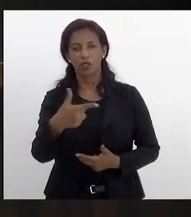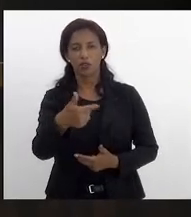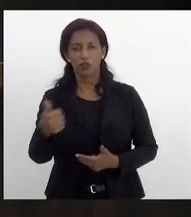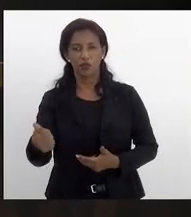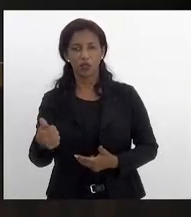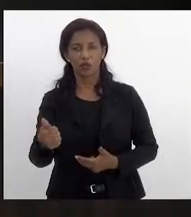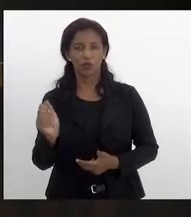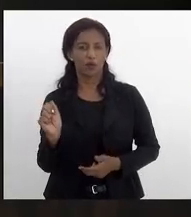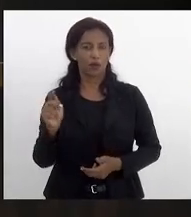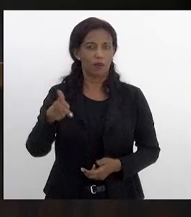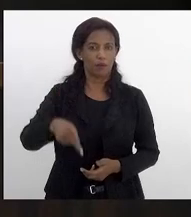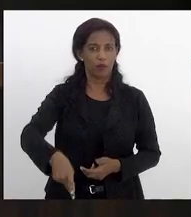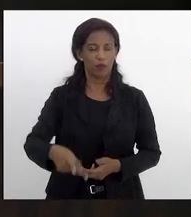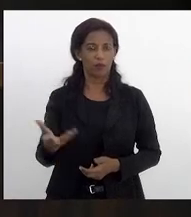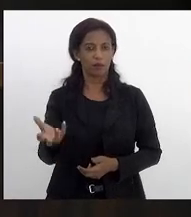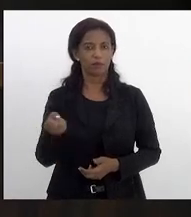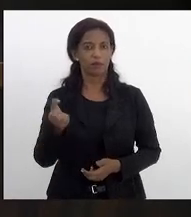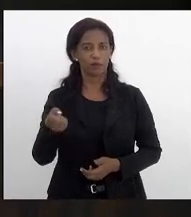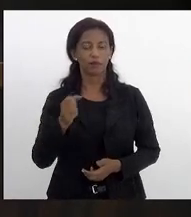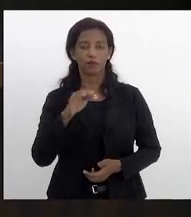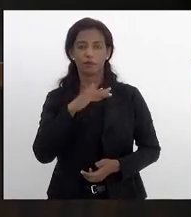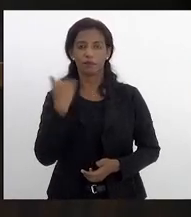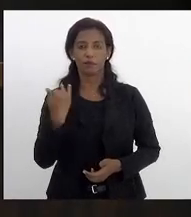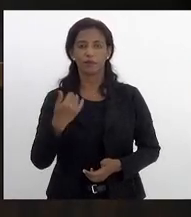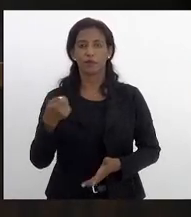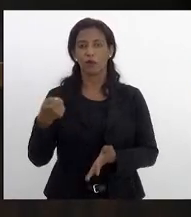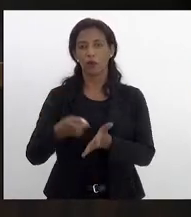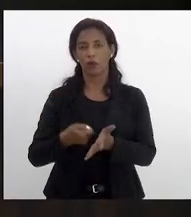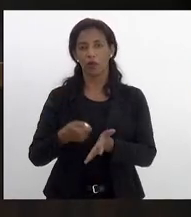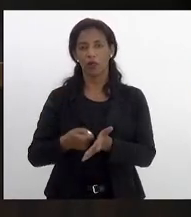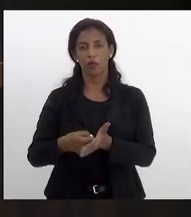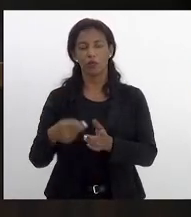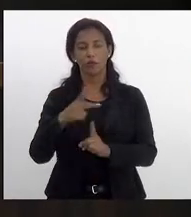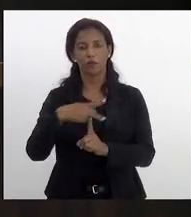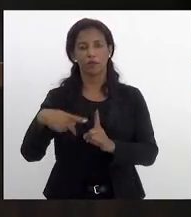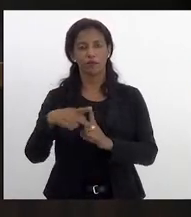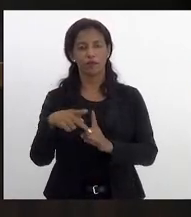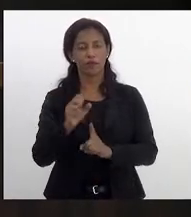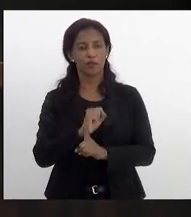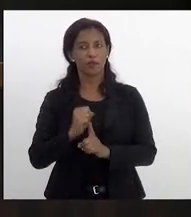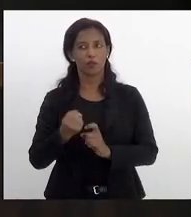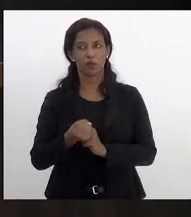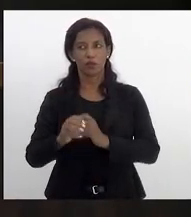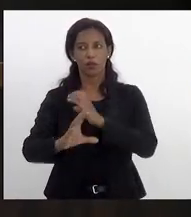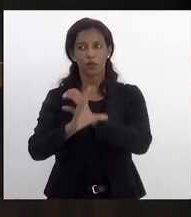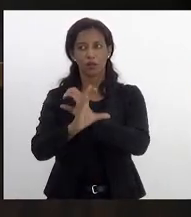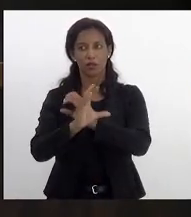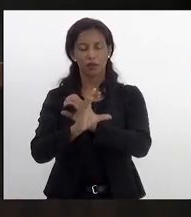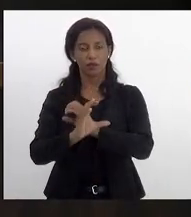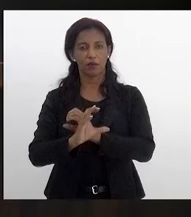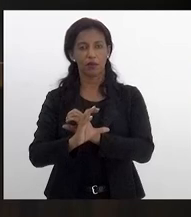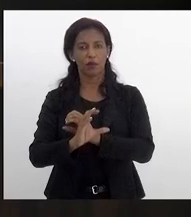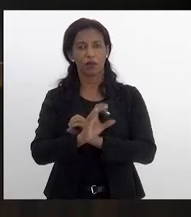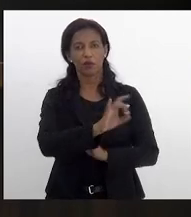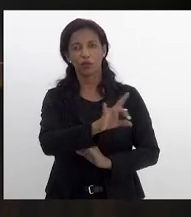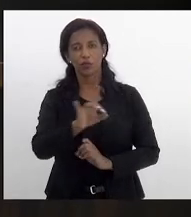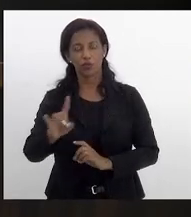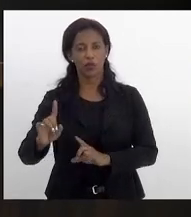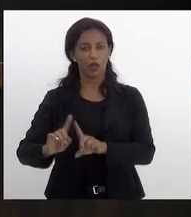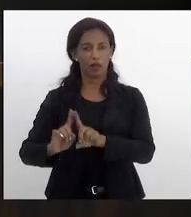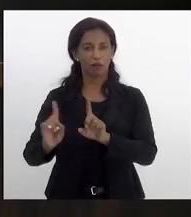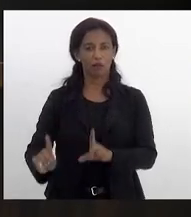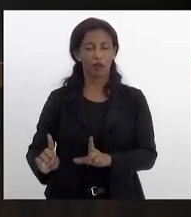sobre as aposentadorias e pensões por morte do regime próprio de previdência social dos servidores civis, ocupantes de cargos de